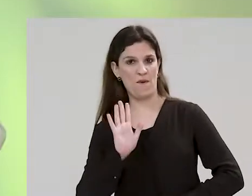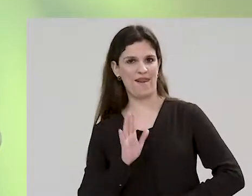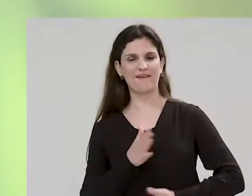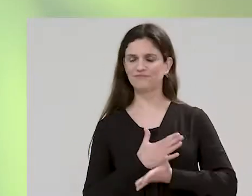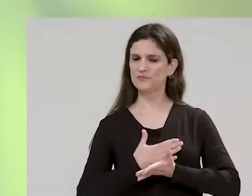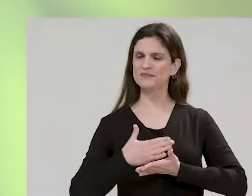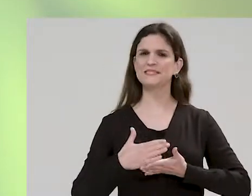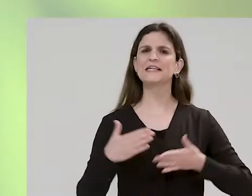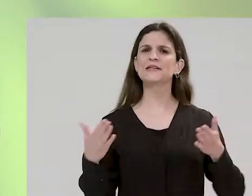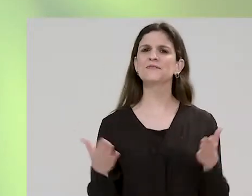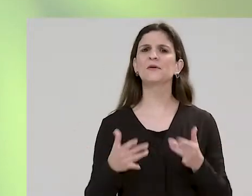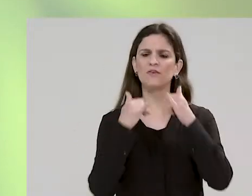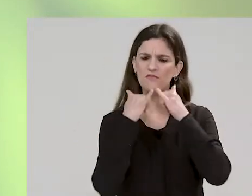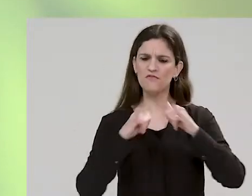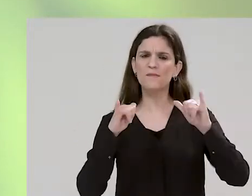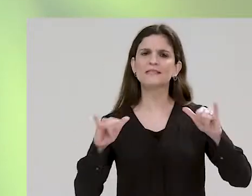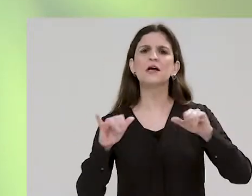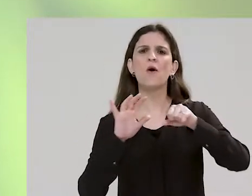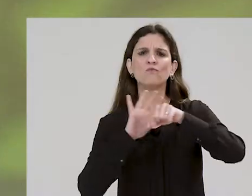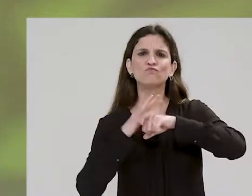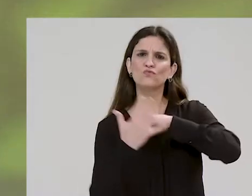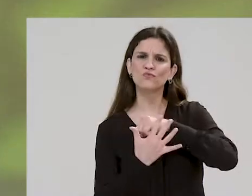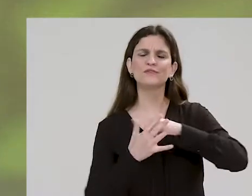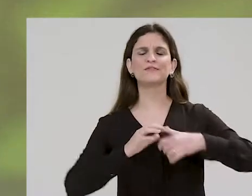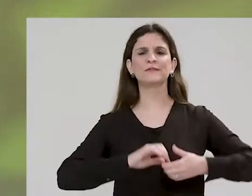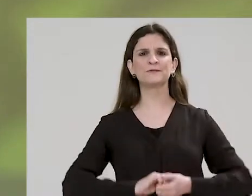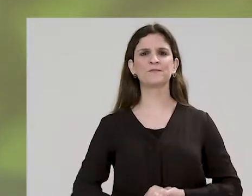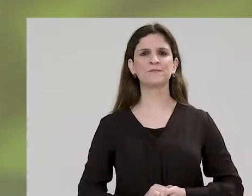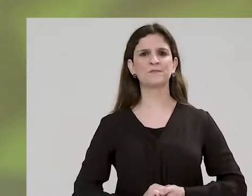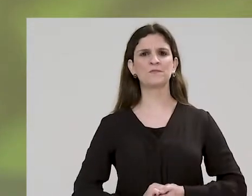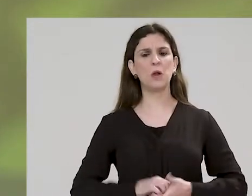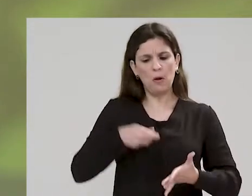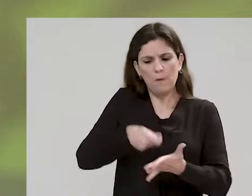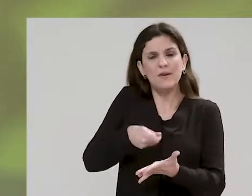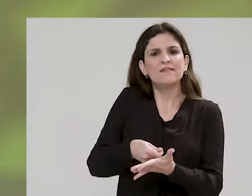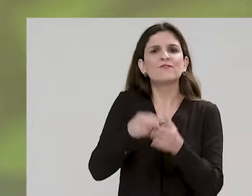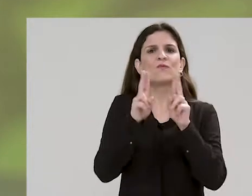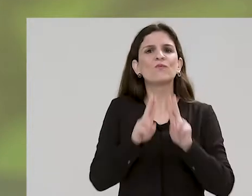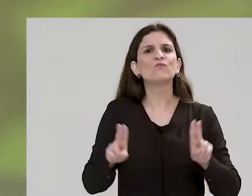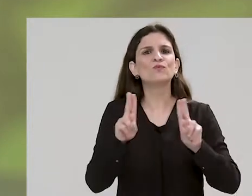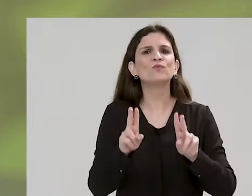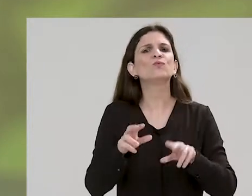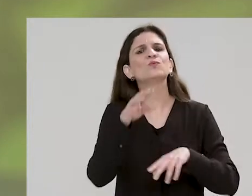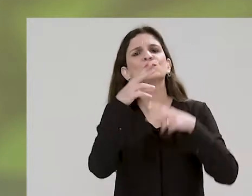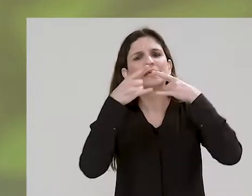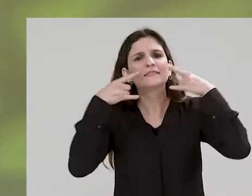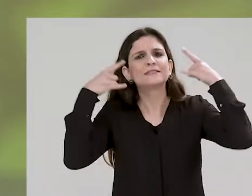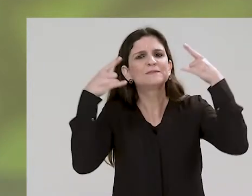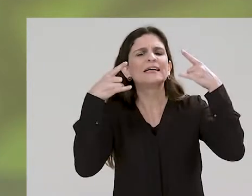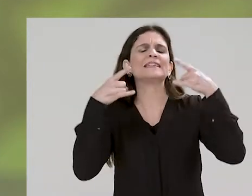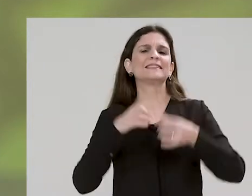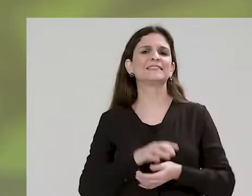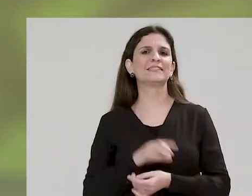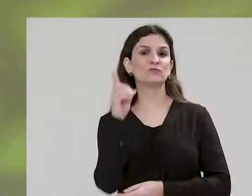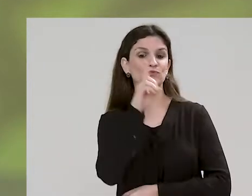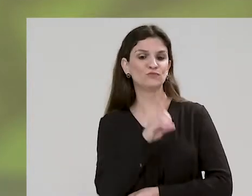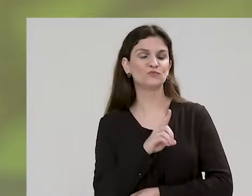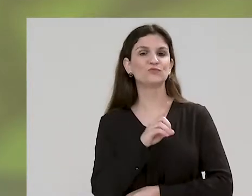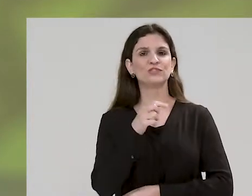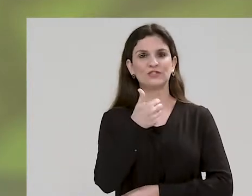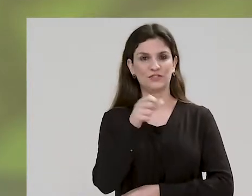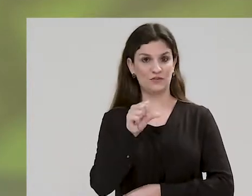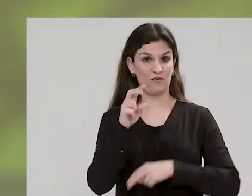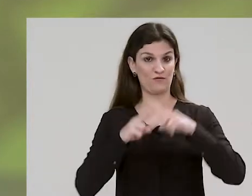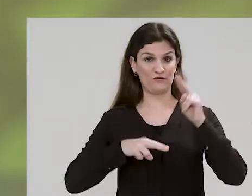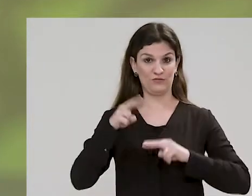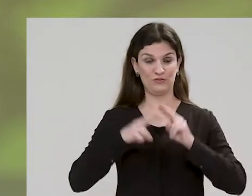Olá, estamos iniciando o Boletim Coronavírus. Passou a ser obrigatório o uso de máscaras em Campo Grande a partir do dia 19